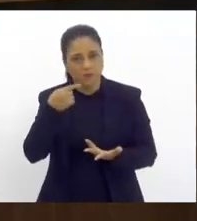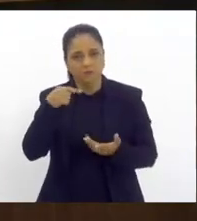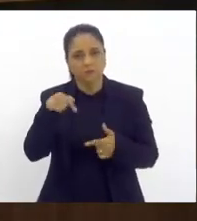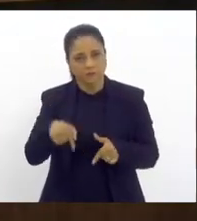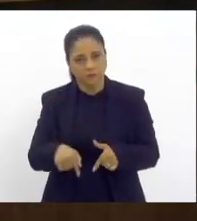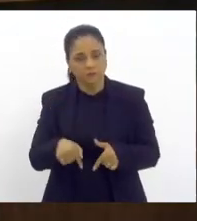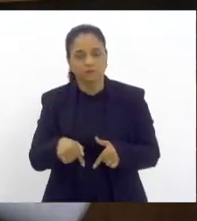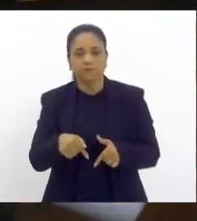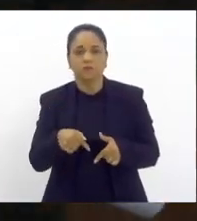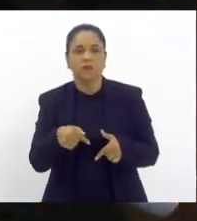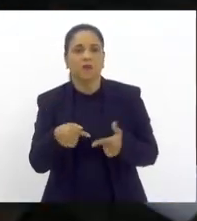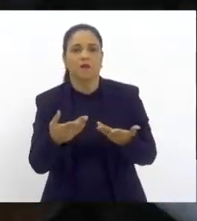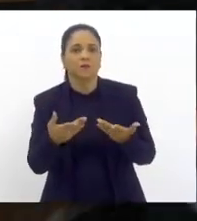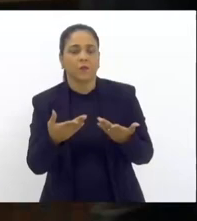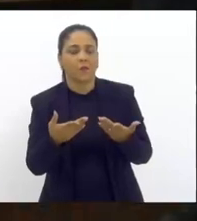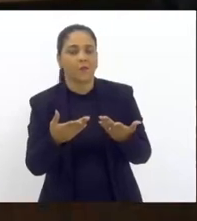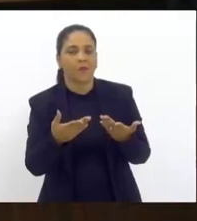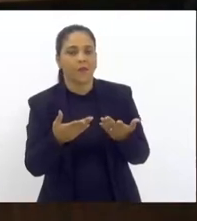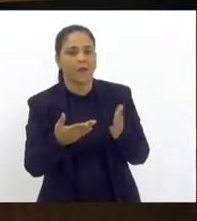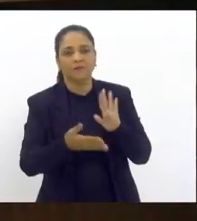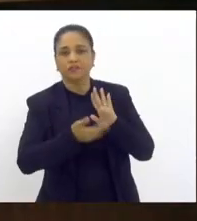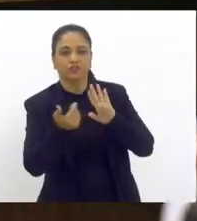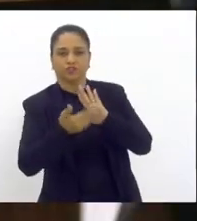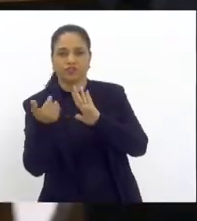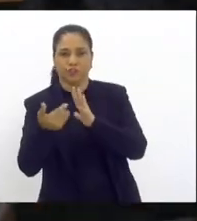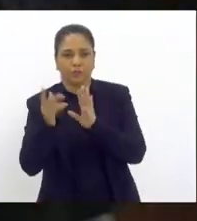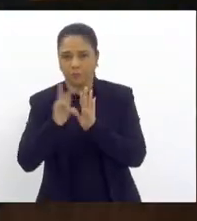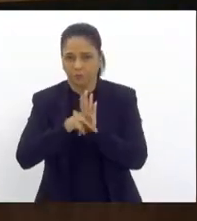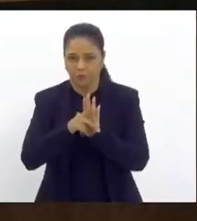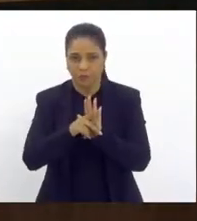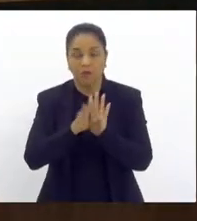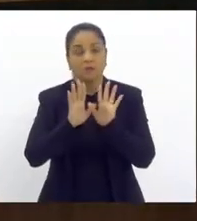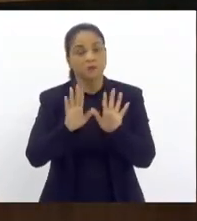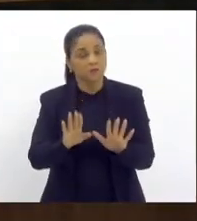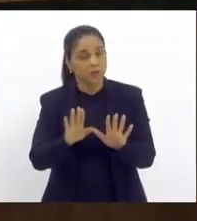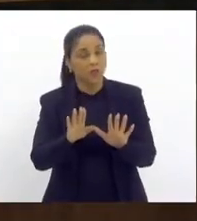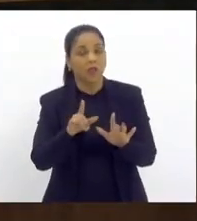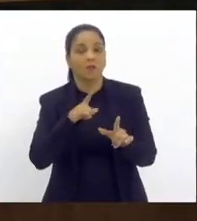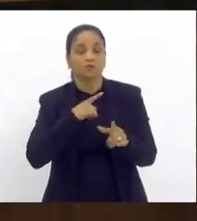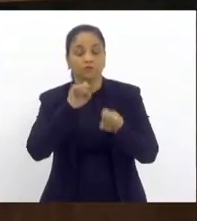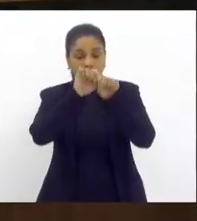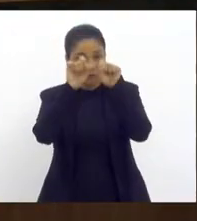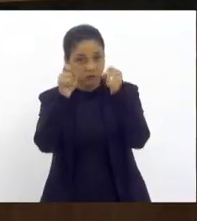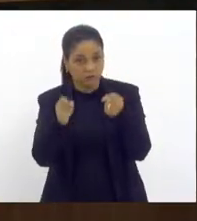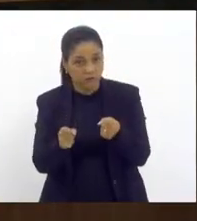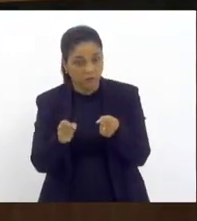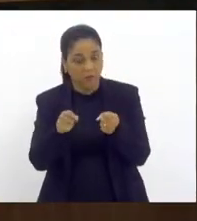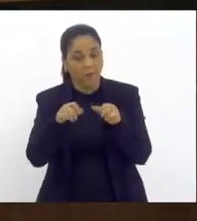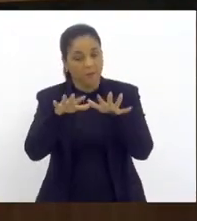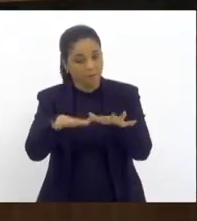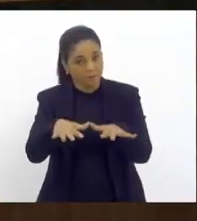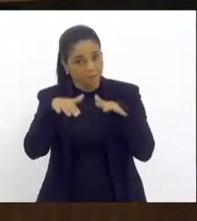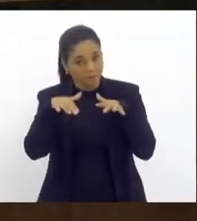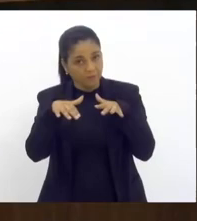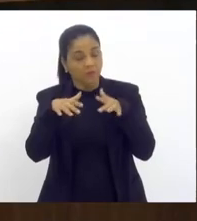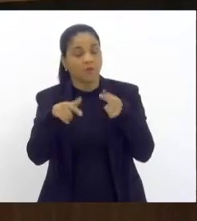deputado autor ou não do projeto. A questão é que há uma questão relacionada ao Lotus, ao sistema da casa, que tem